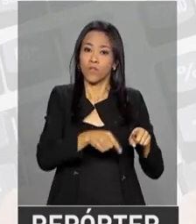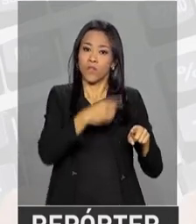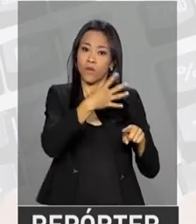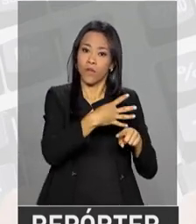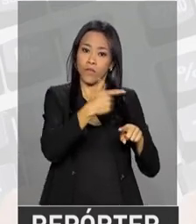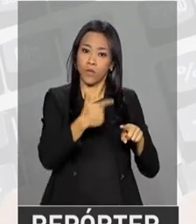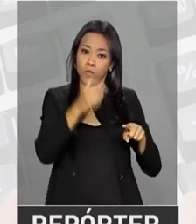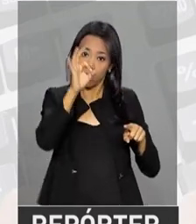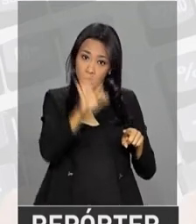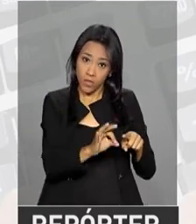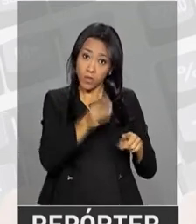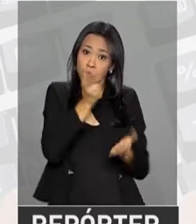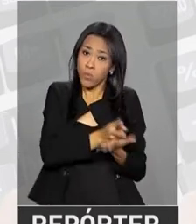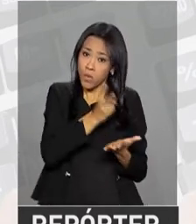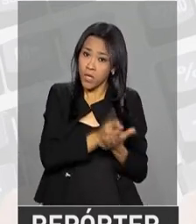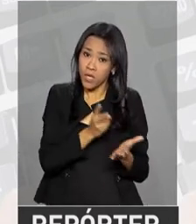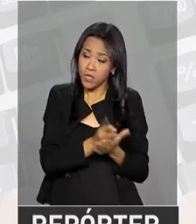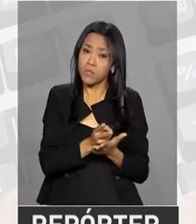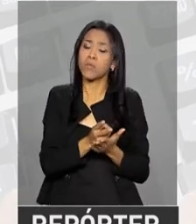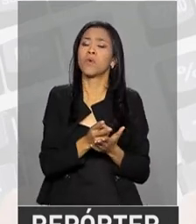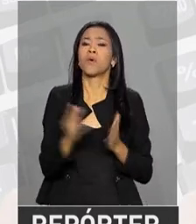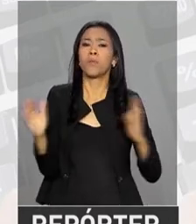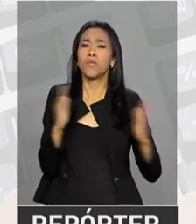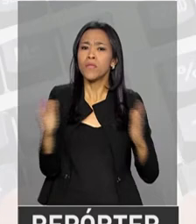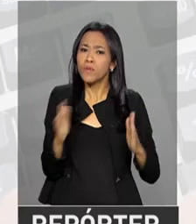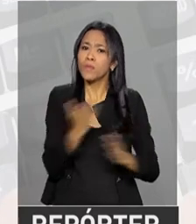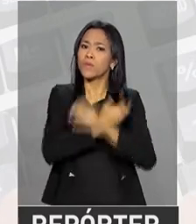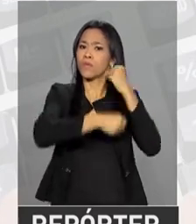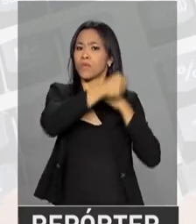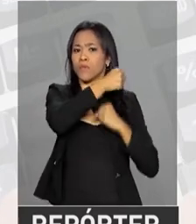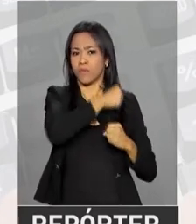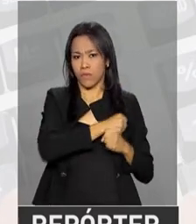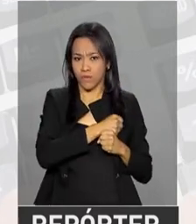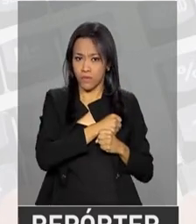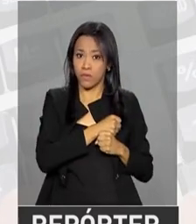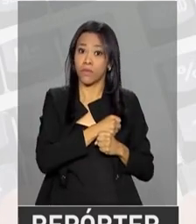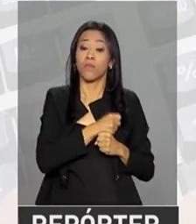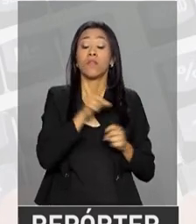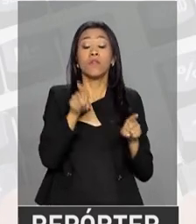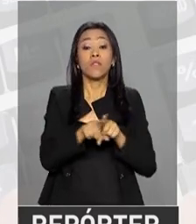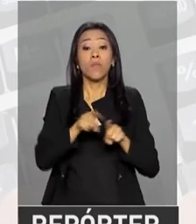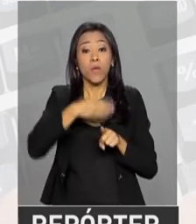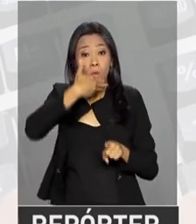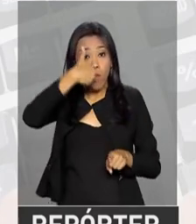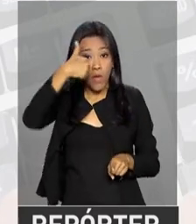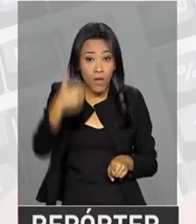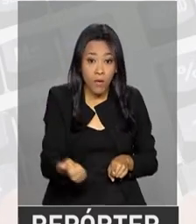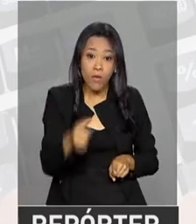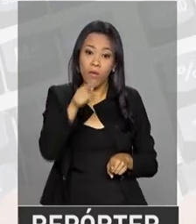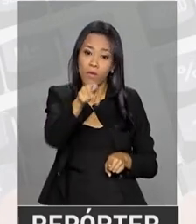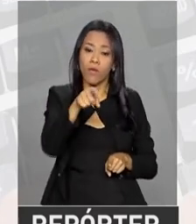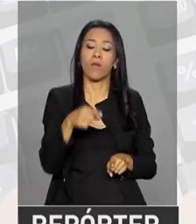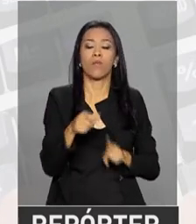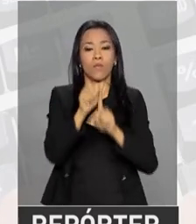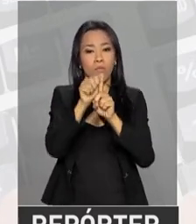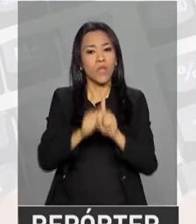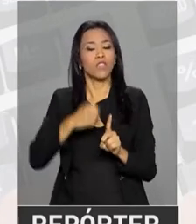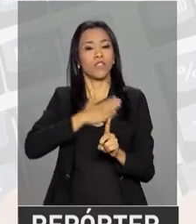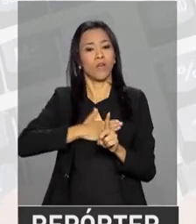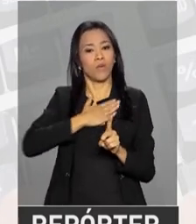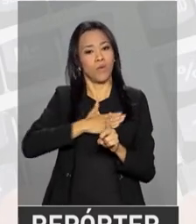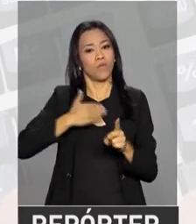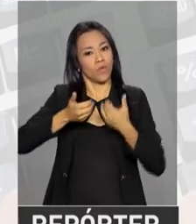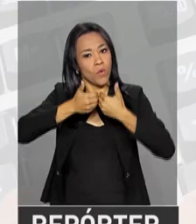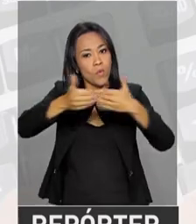5,42% registrados no mesmo período de 2016 e o menor acumulado do ano para agosto desde o início do Plano